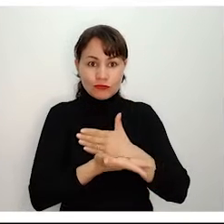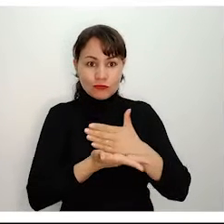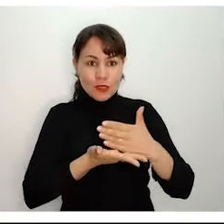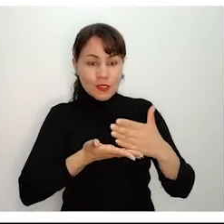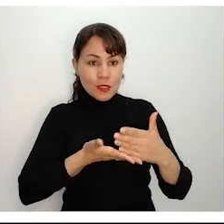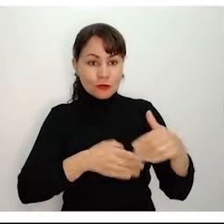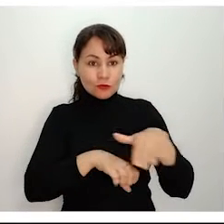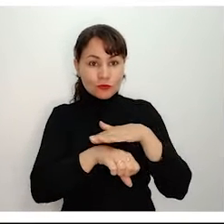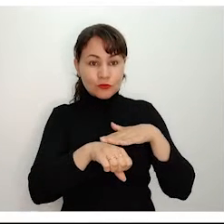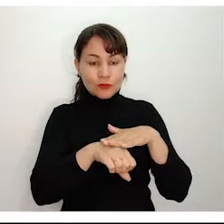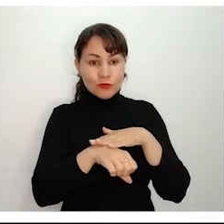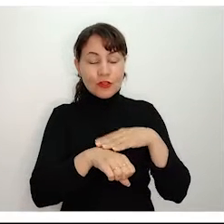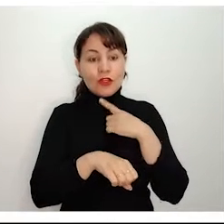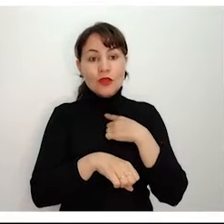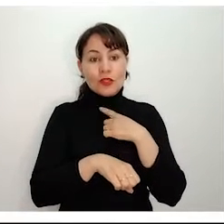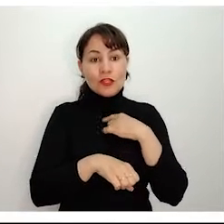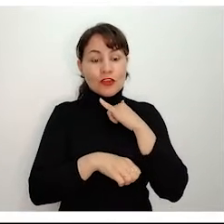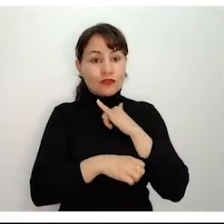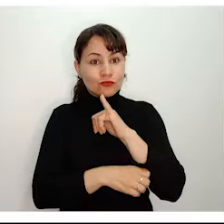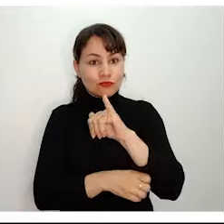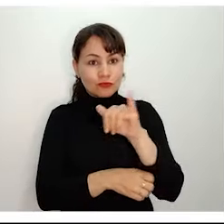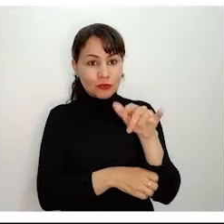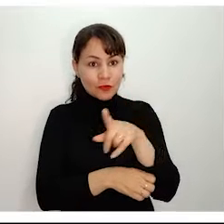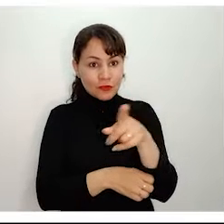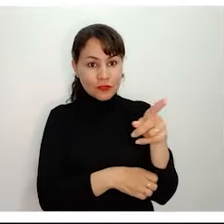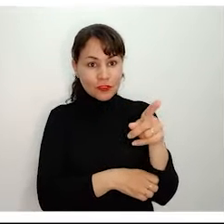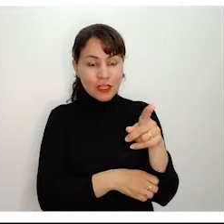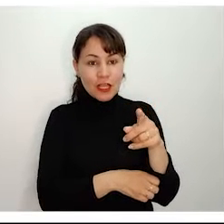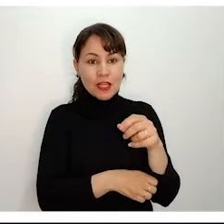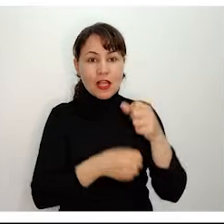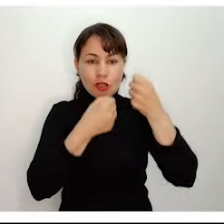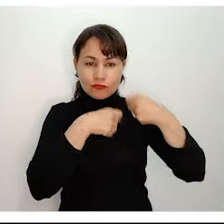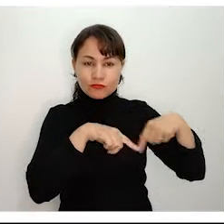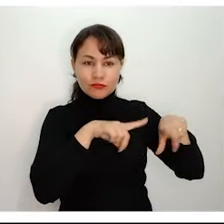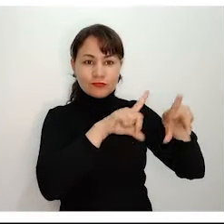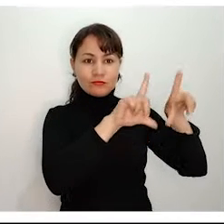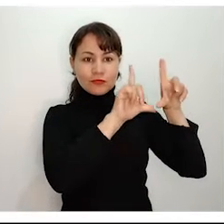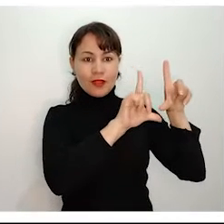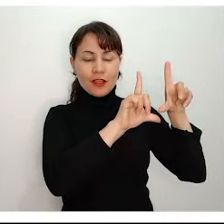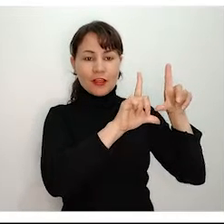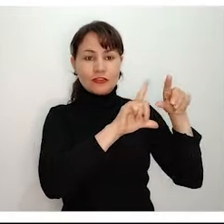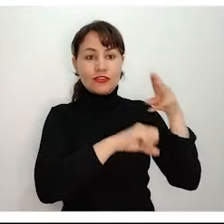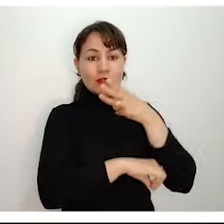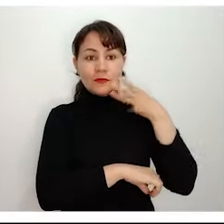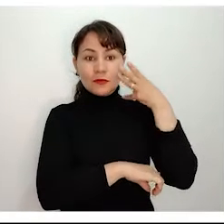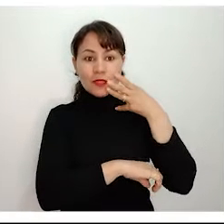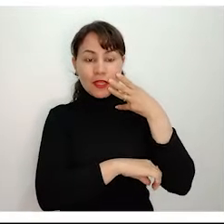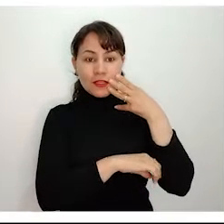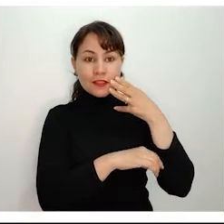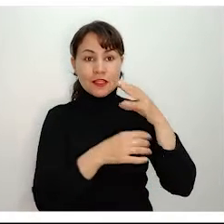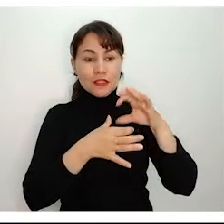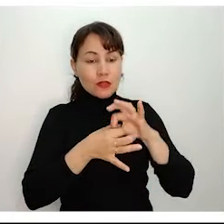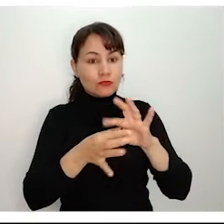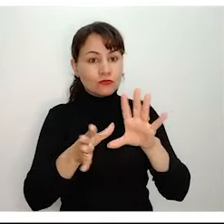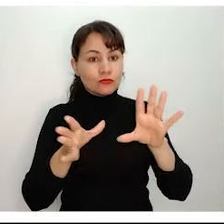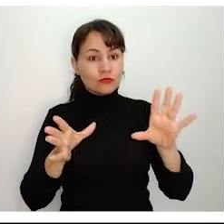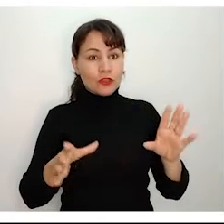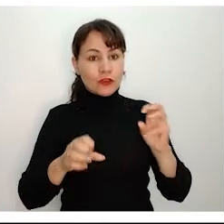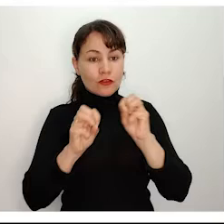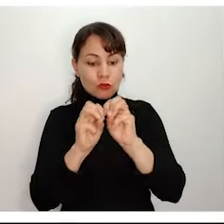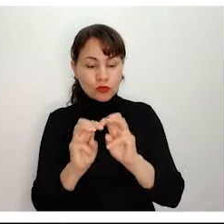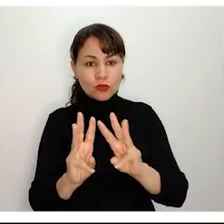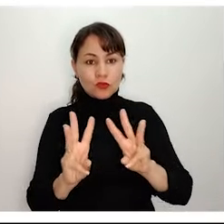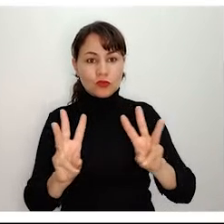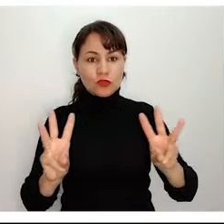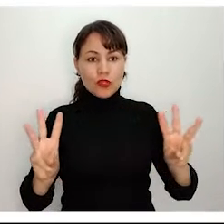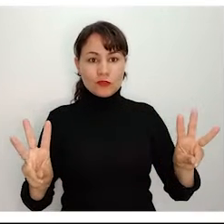Para que a gente inicie a nossa conversa, eu gostaria de informar para vocês que os slides dessa palestra estão